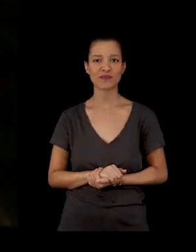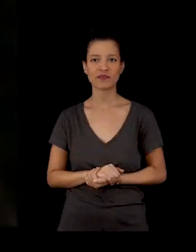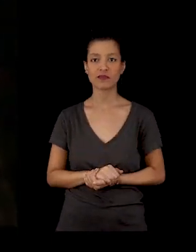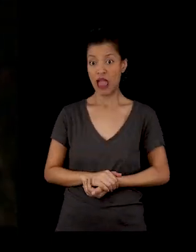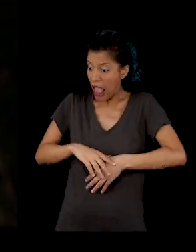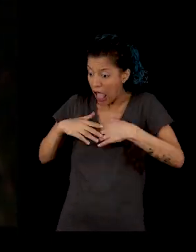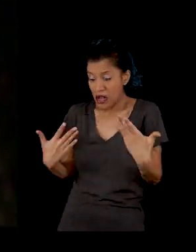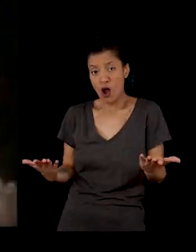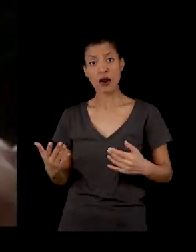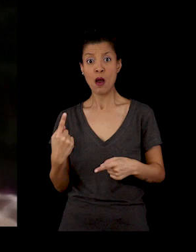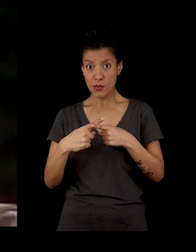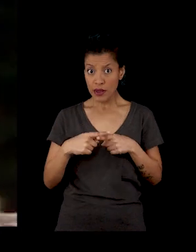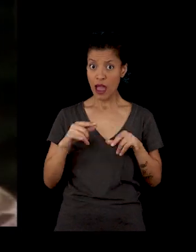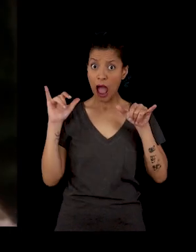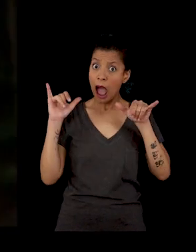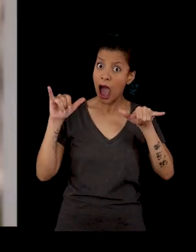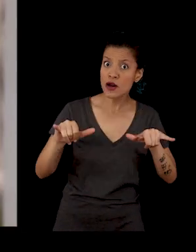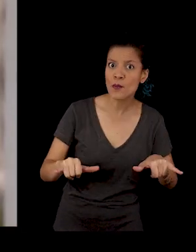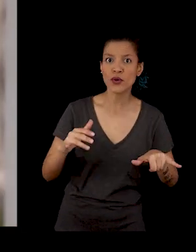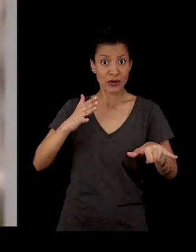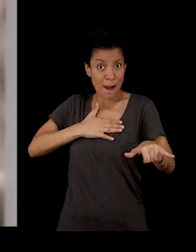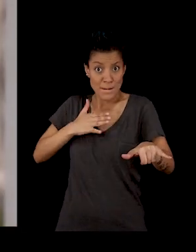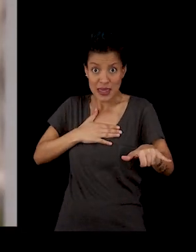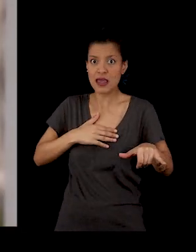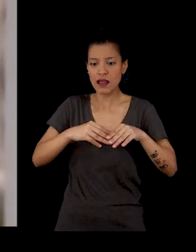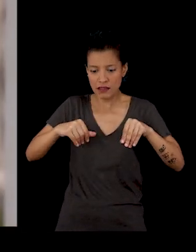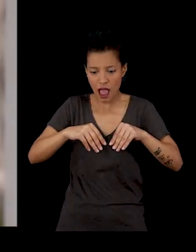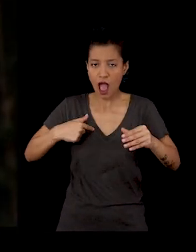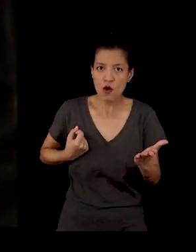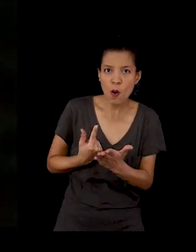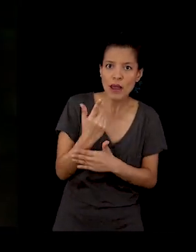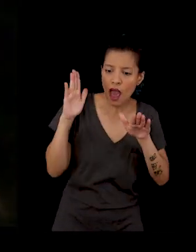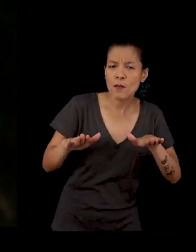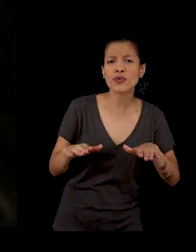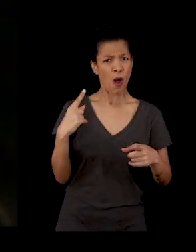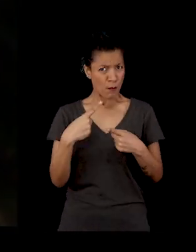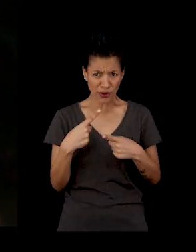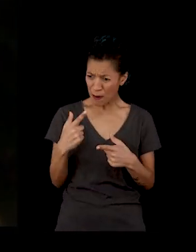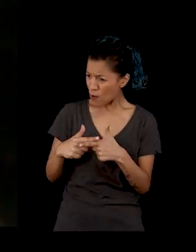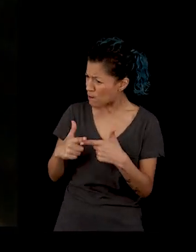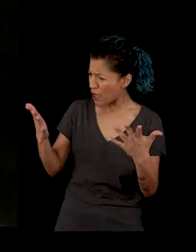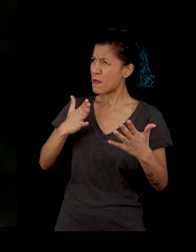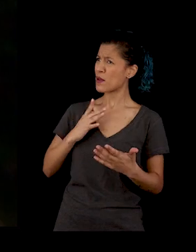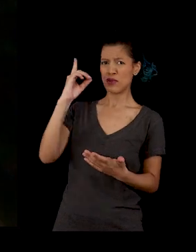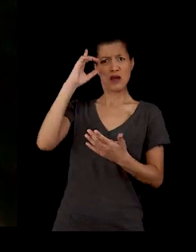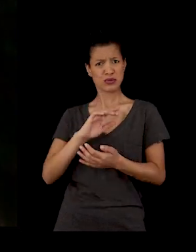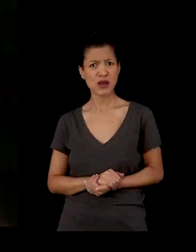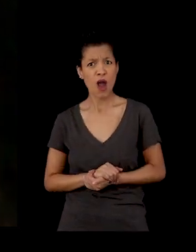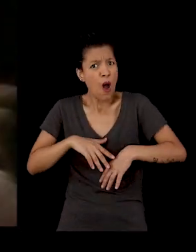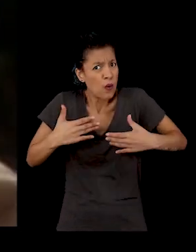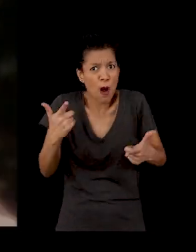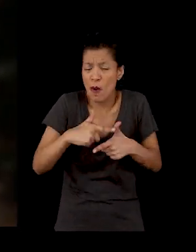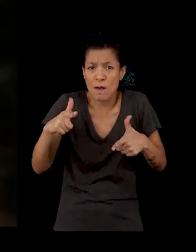só porque esse aeroporto vai ser construído em terras que eu comprei, mas o que é que tem isso demais, meu Deus do céu? O que é